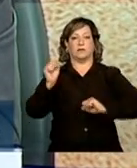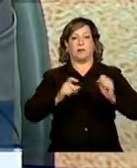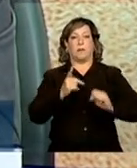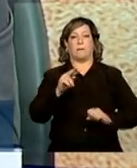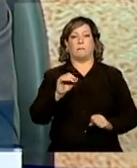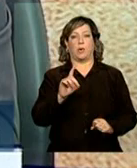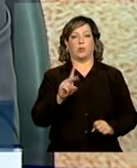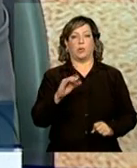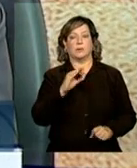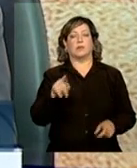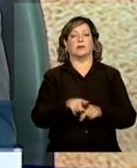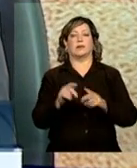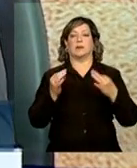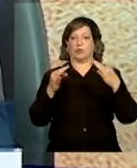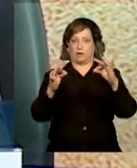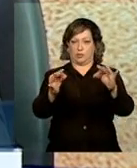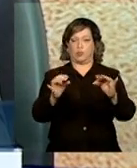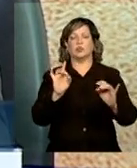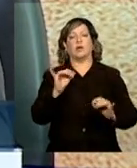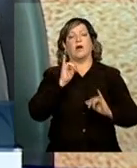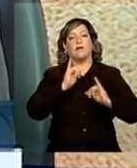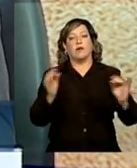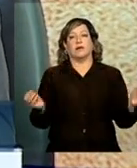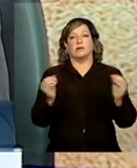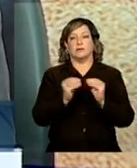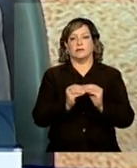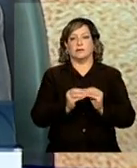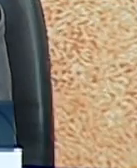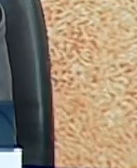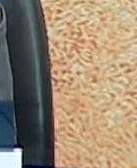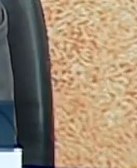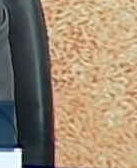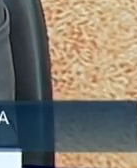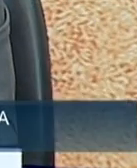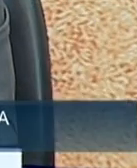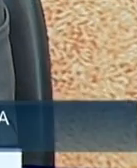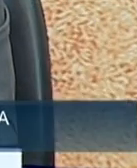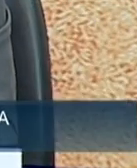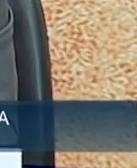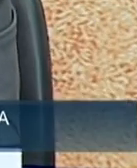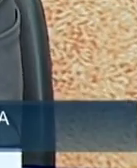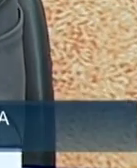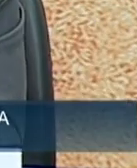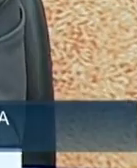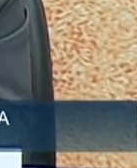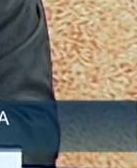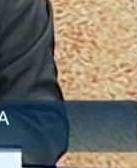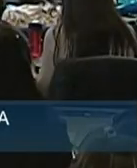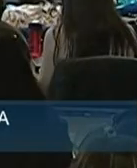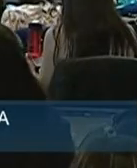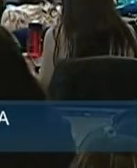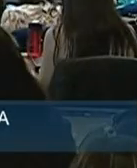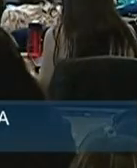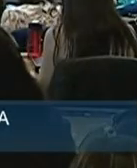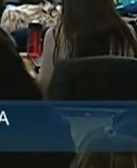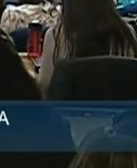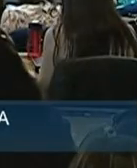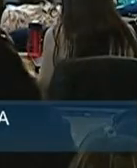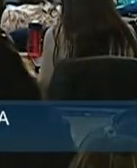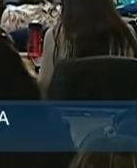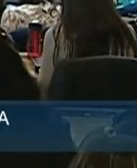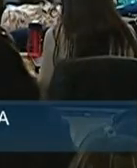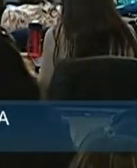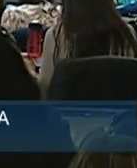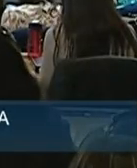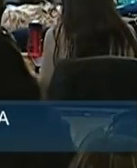tecnológica apenas um um complemento aí a a apresentação e os dados que todos vocês já possuem obrigado muito obrigado